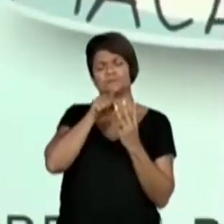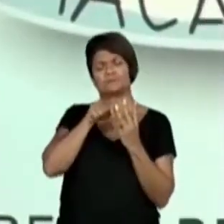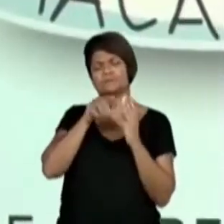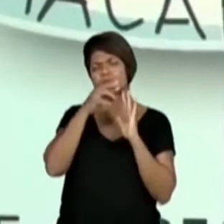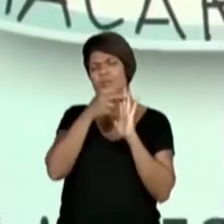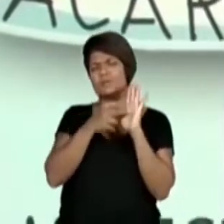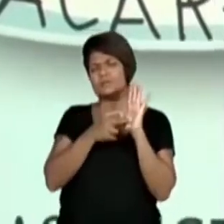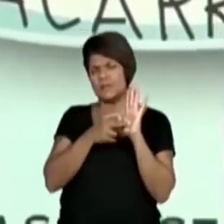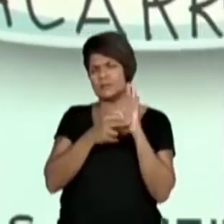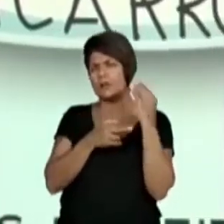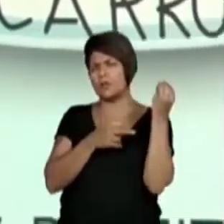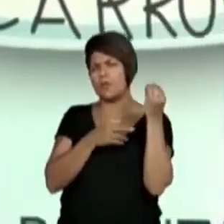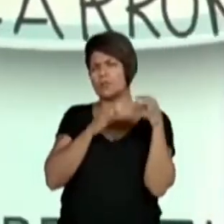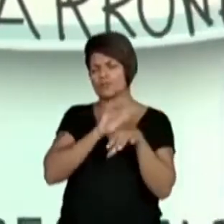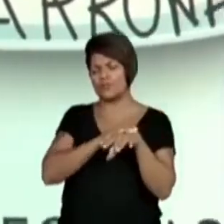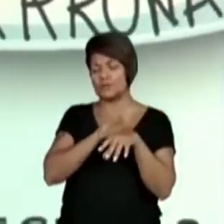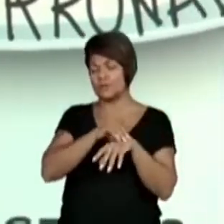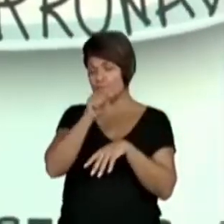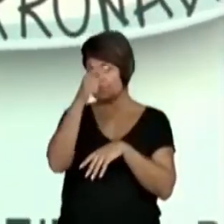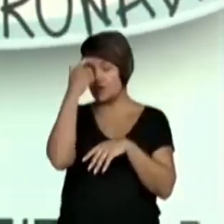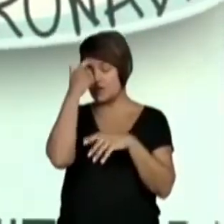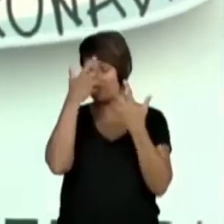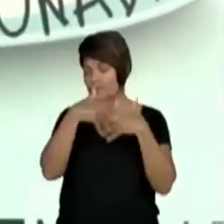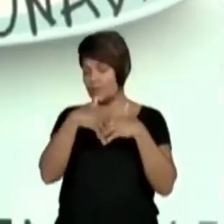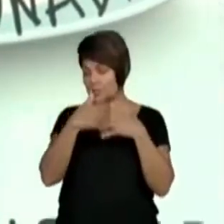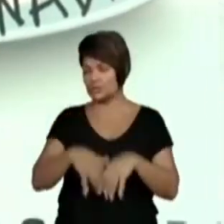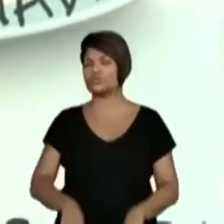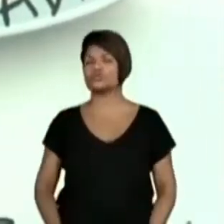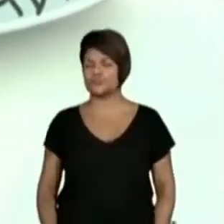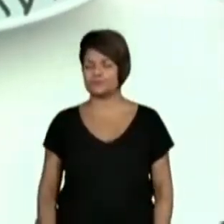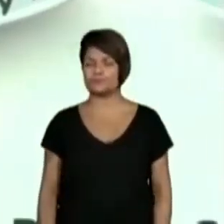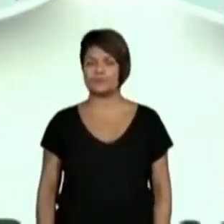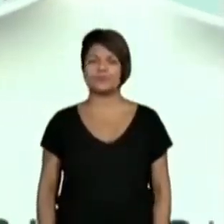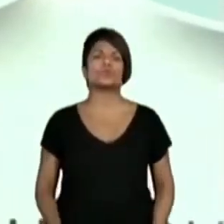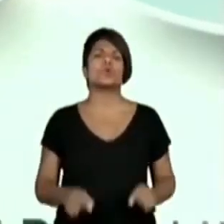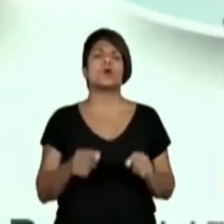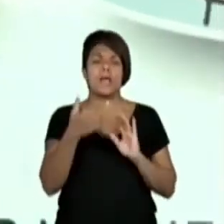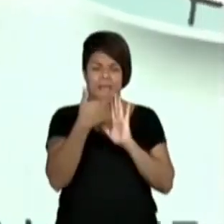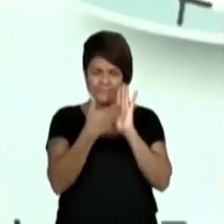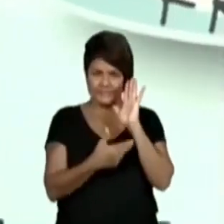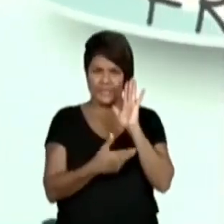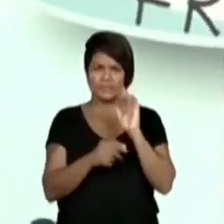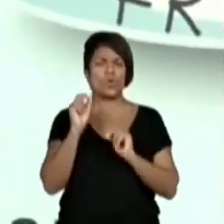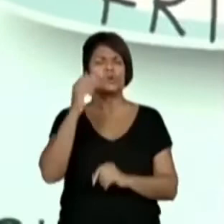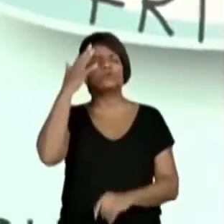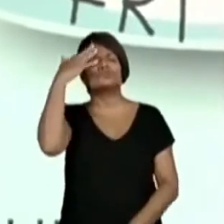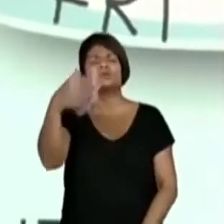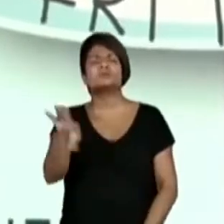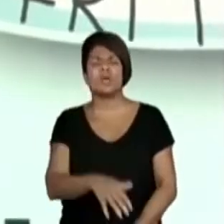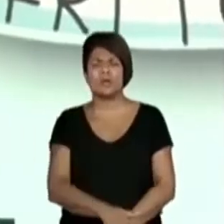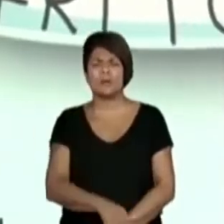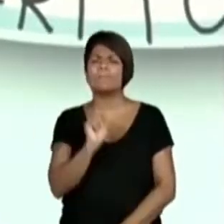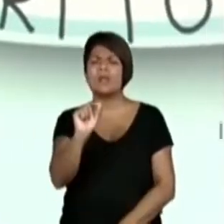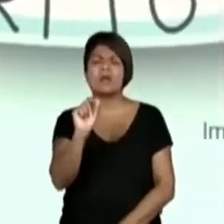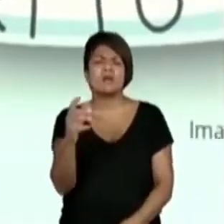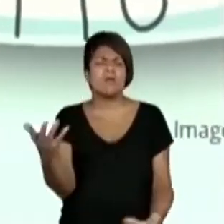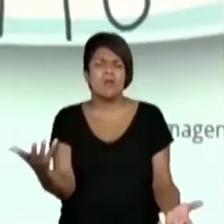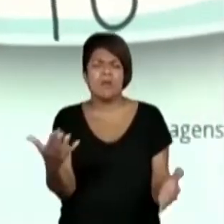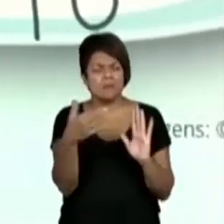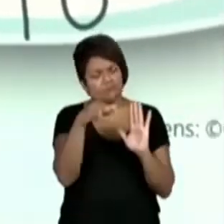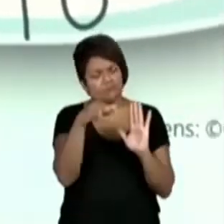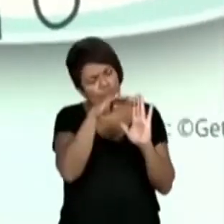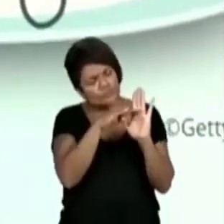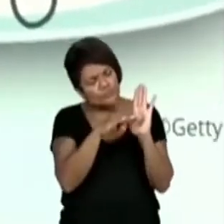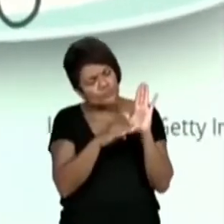vocês reflitam sobre essa pergunta. O que já sabemos sobre as receitas, para que elas servem e